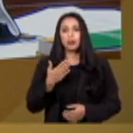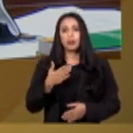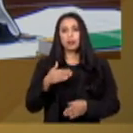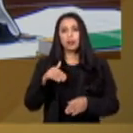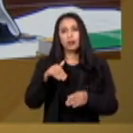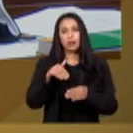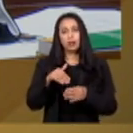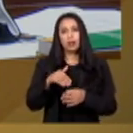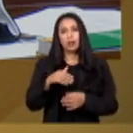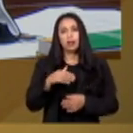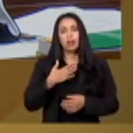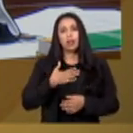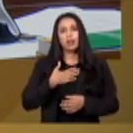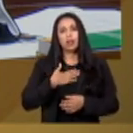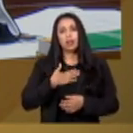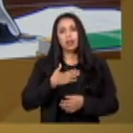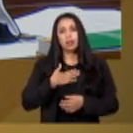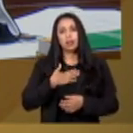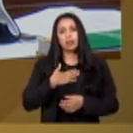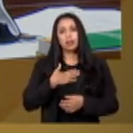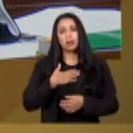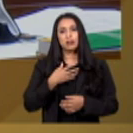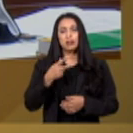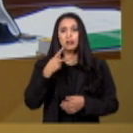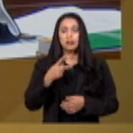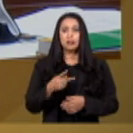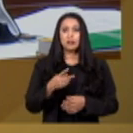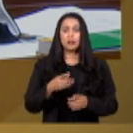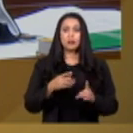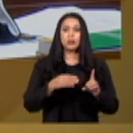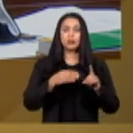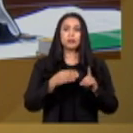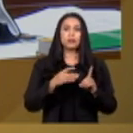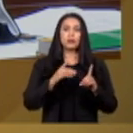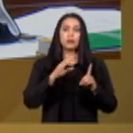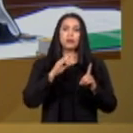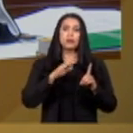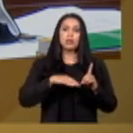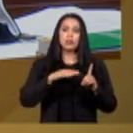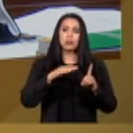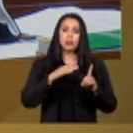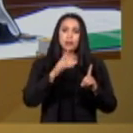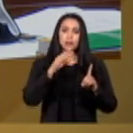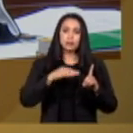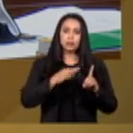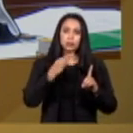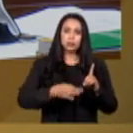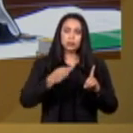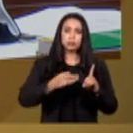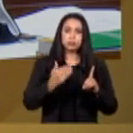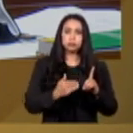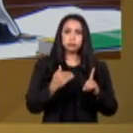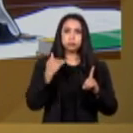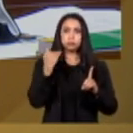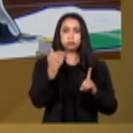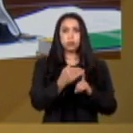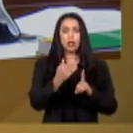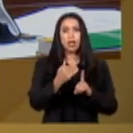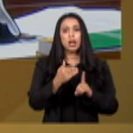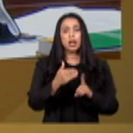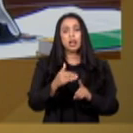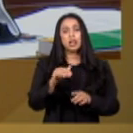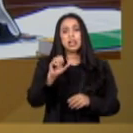um voto de pesar pelo passamento do empregador por sessões lista acadêmicos